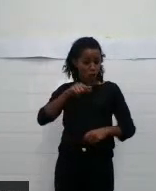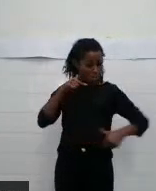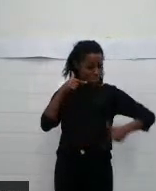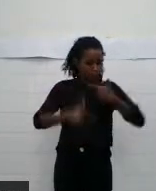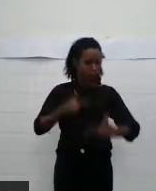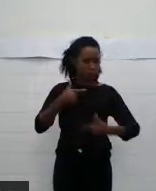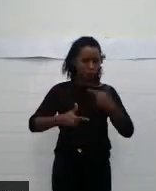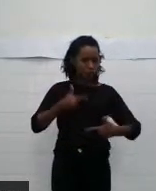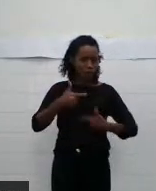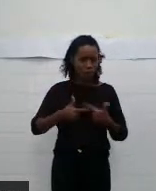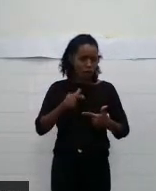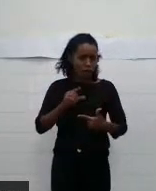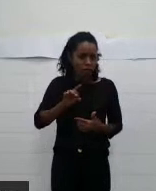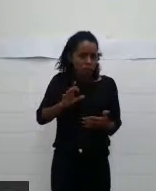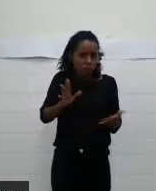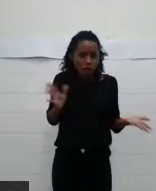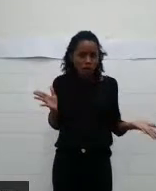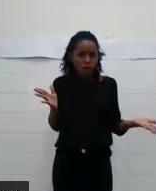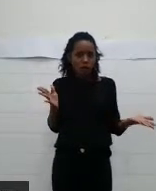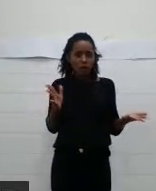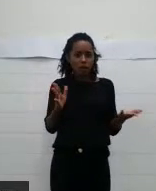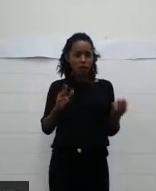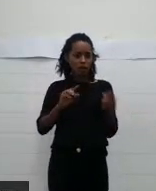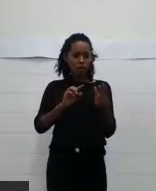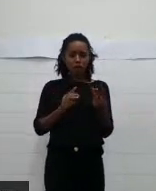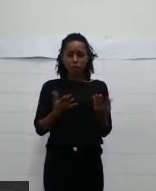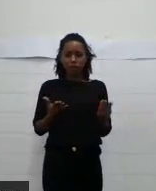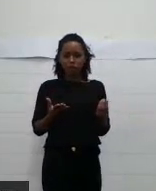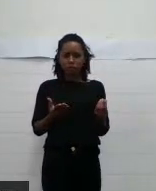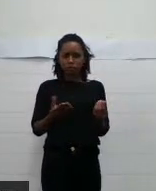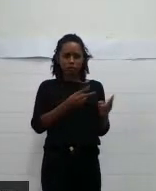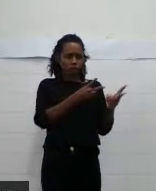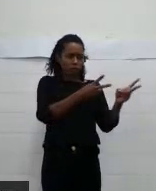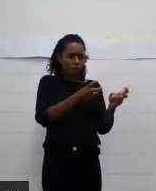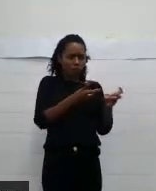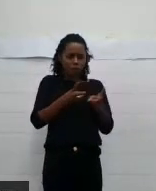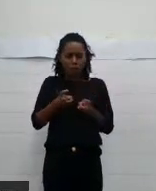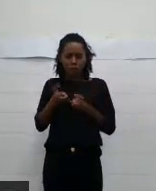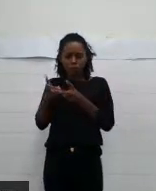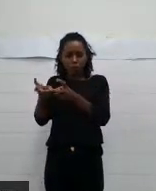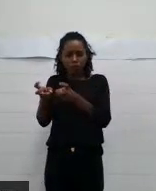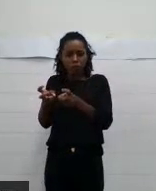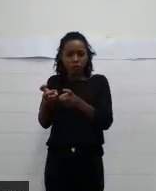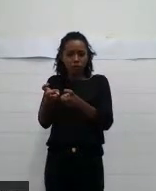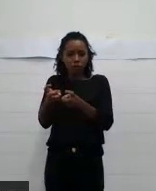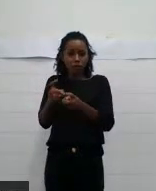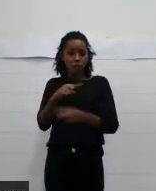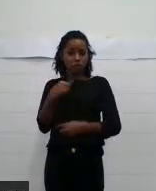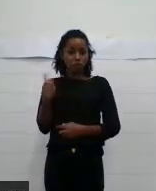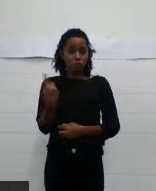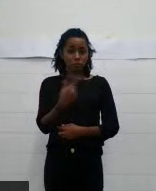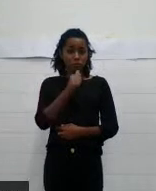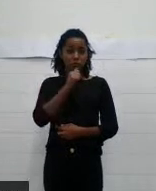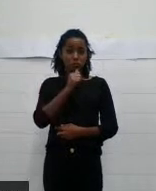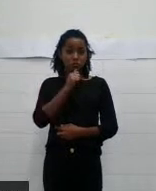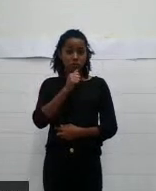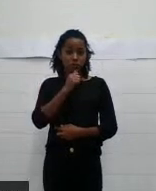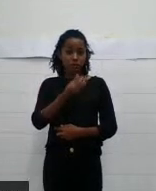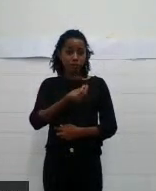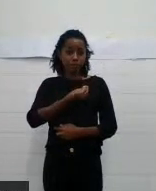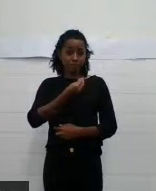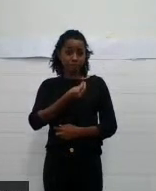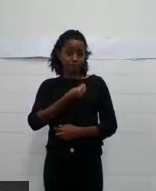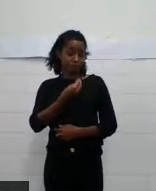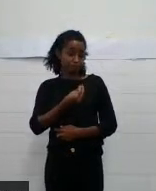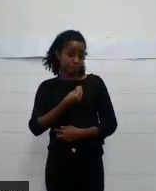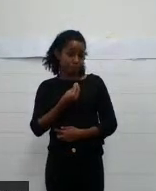né? Então, é interessante a gente pensar que nós ainda vivemos numa sociedade